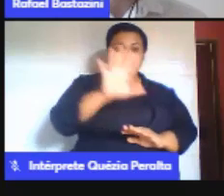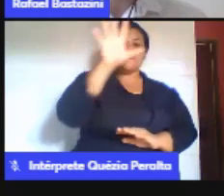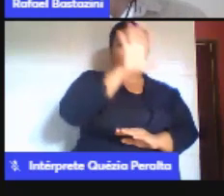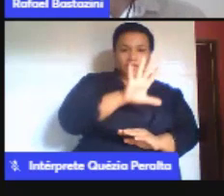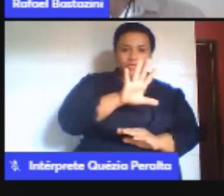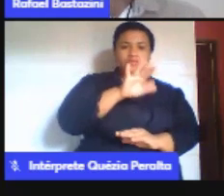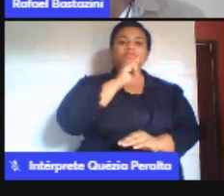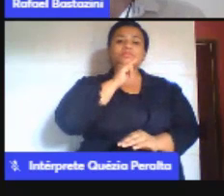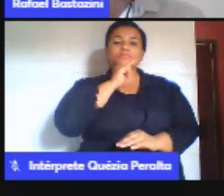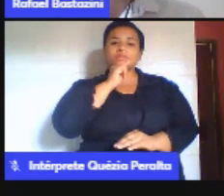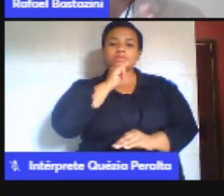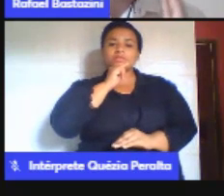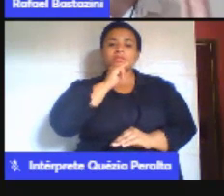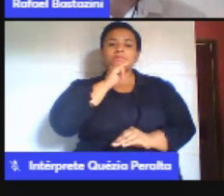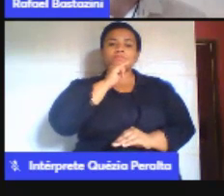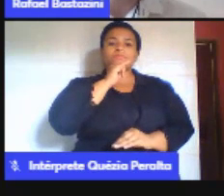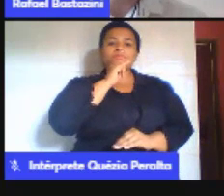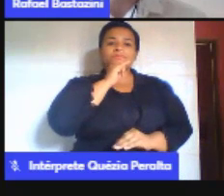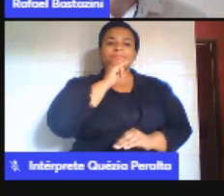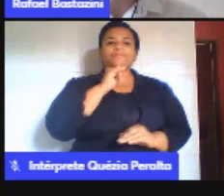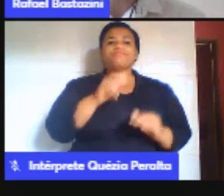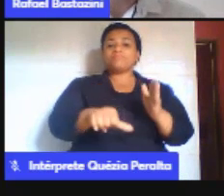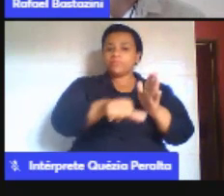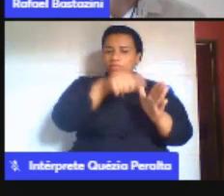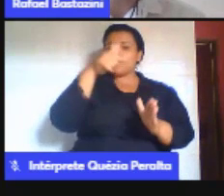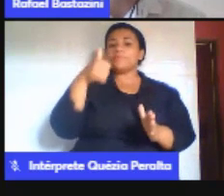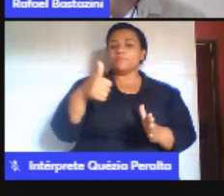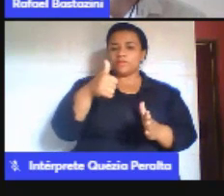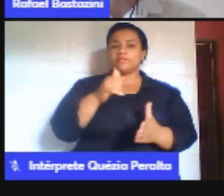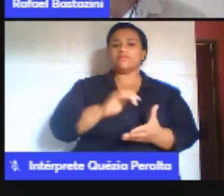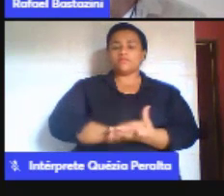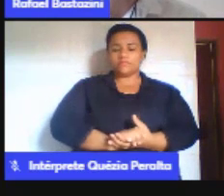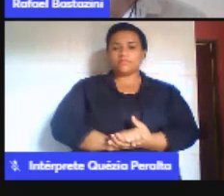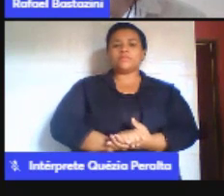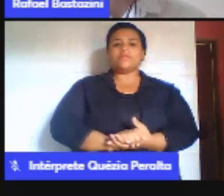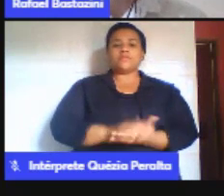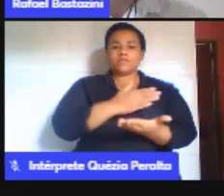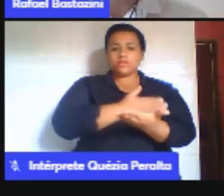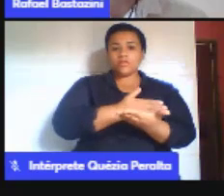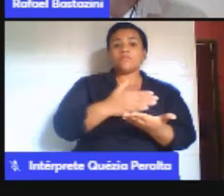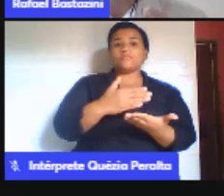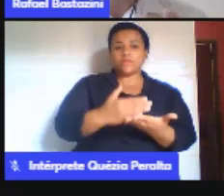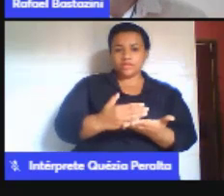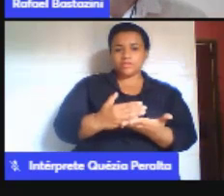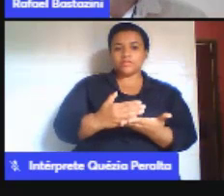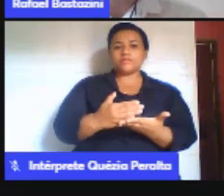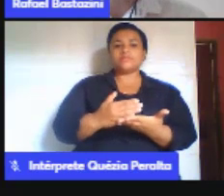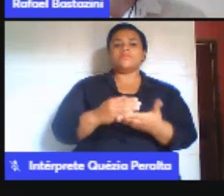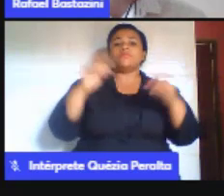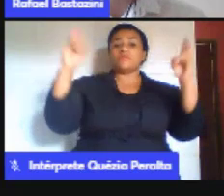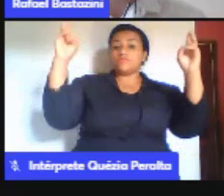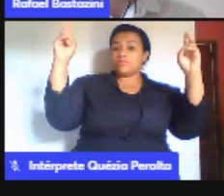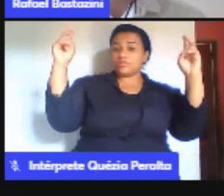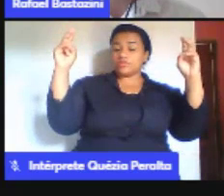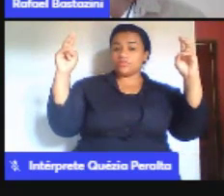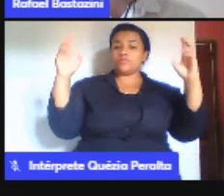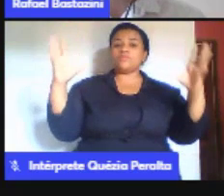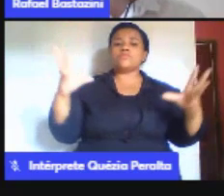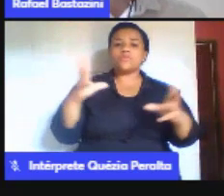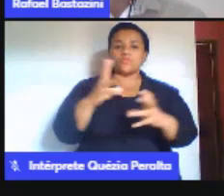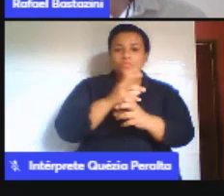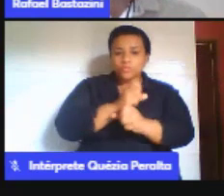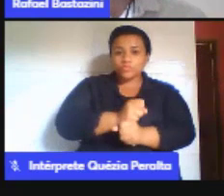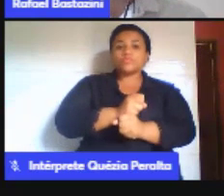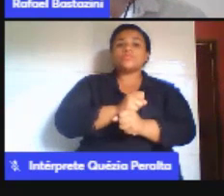ali aquela primeira placa, por exemplo, que é a placa inicial, né? A placa do título, que apresenta, que tem um resumo do que é esse projeto,